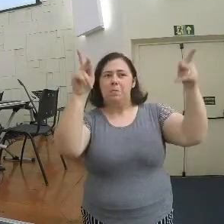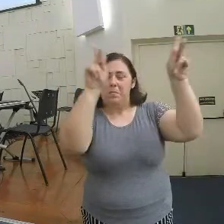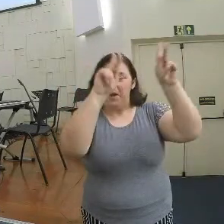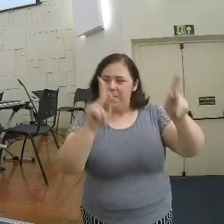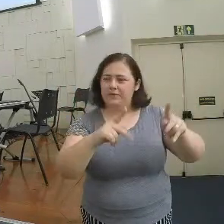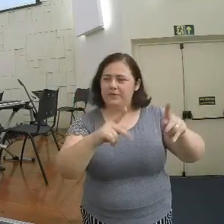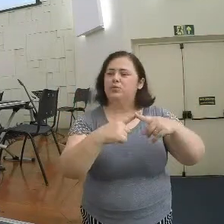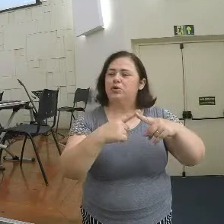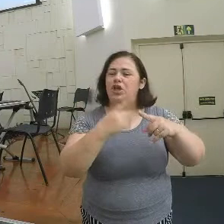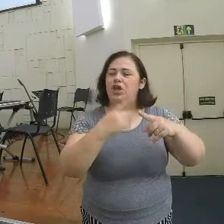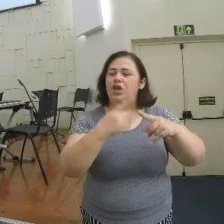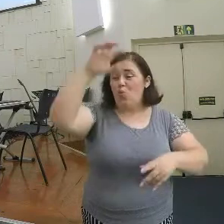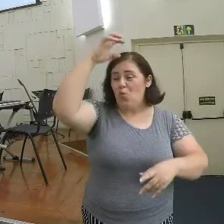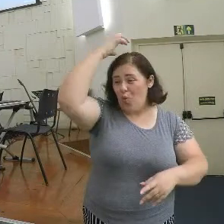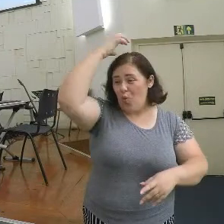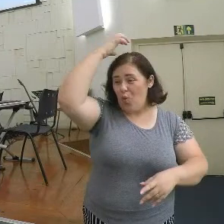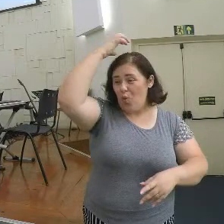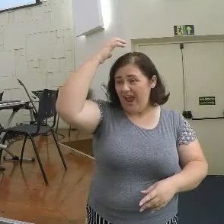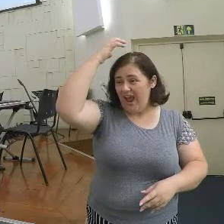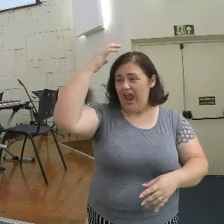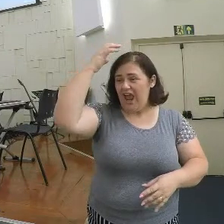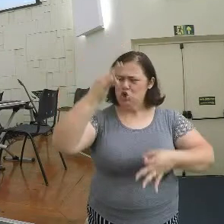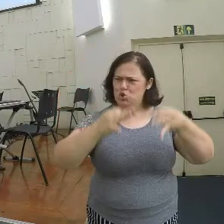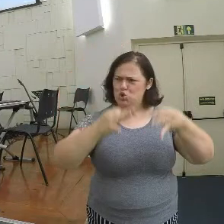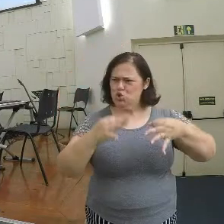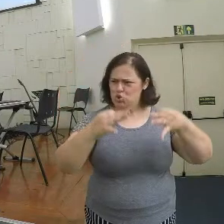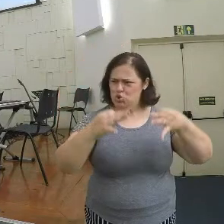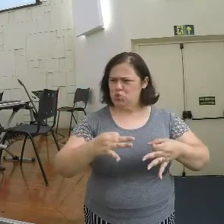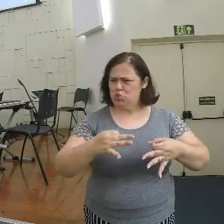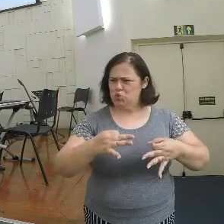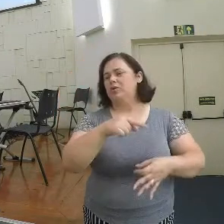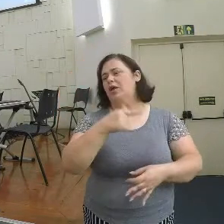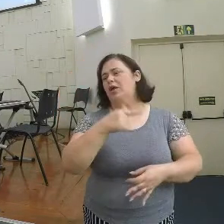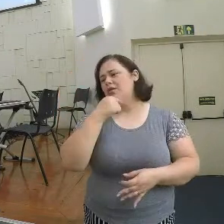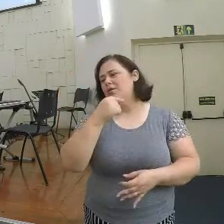justo, que era Melquisedeque. Vejamos